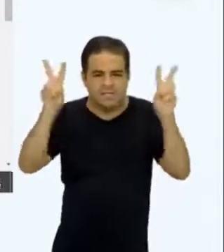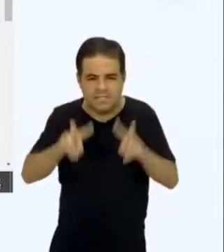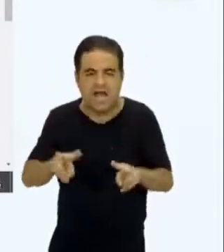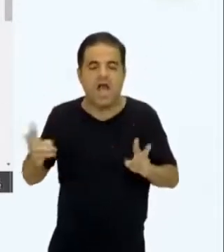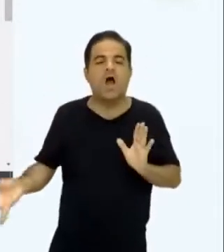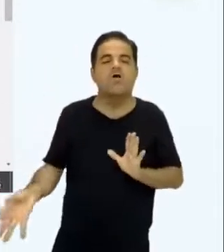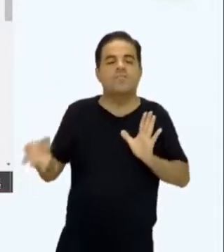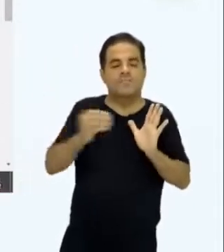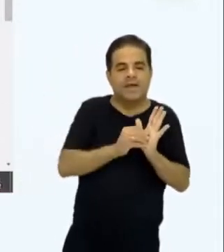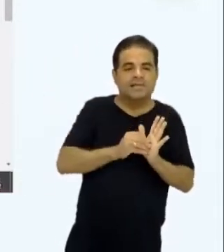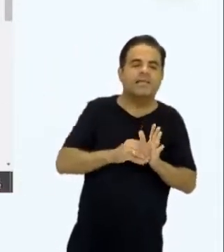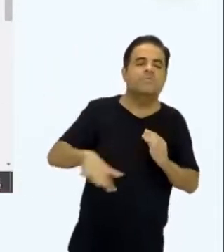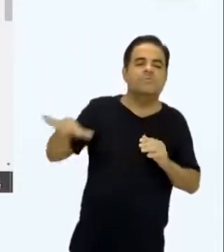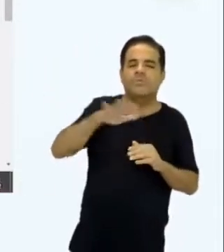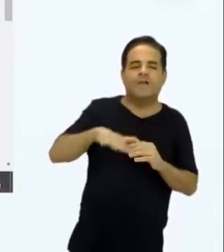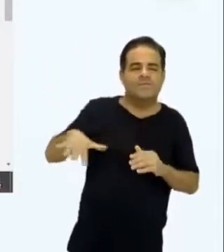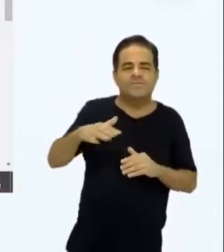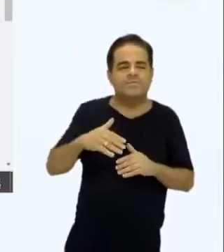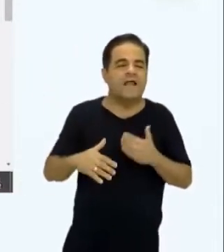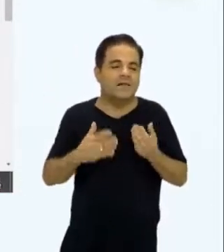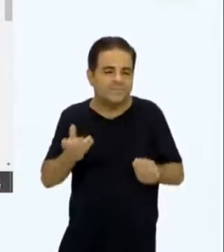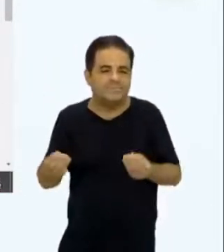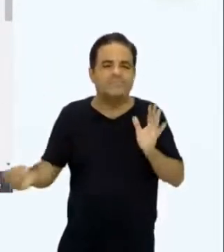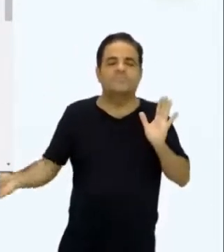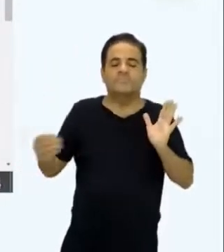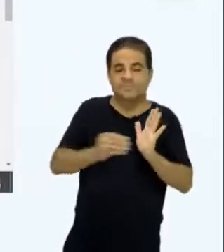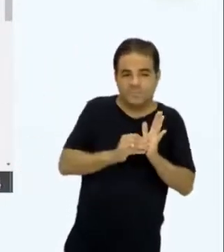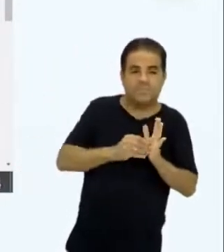vou colocar na porta A1